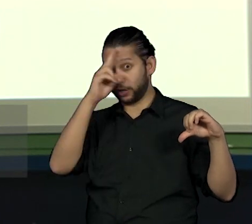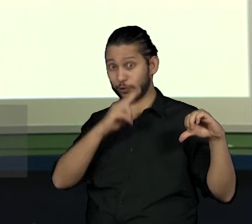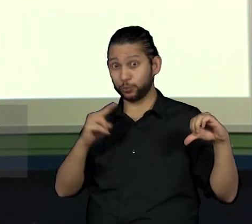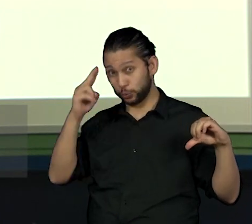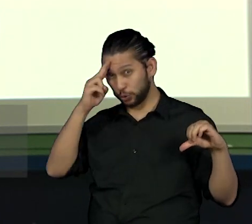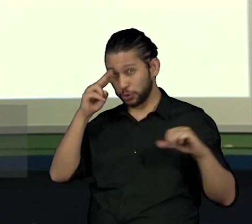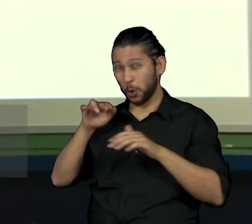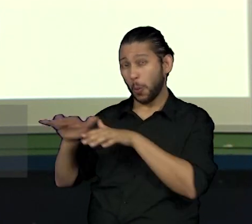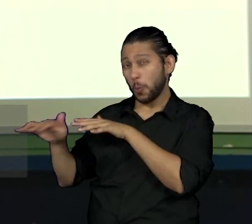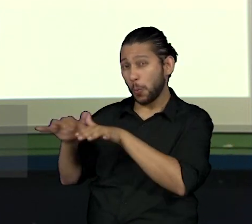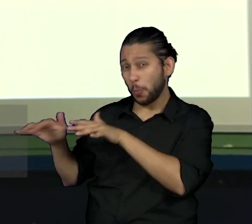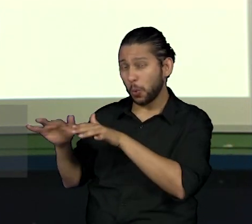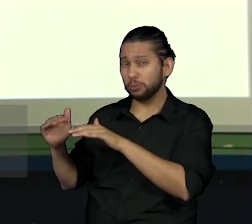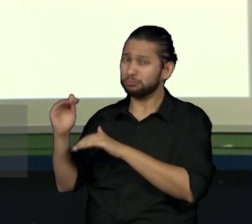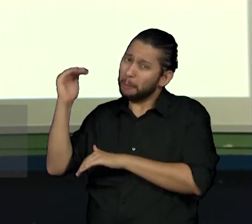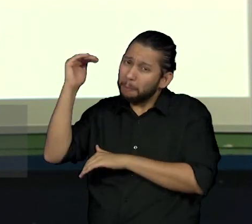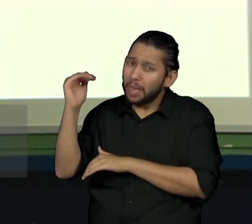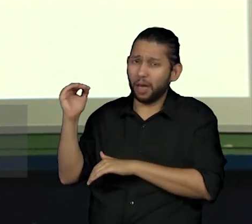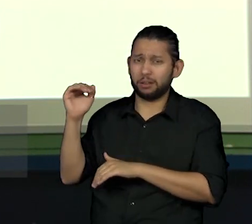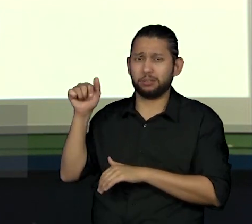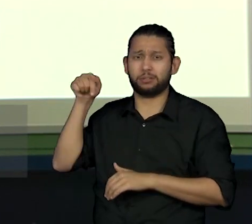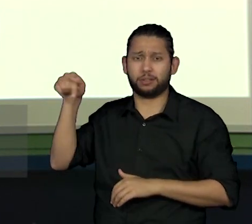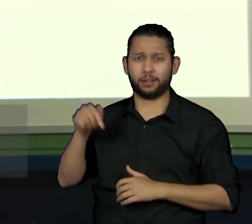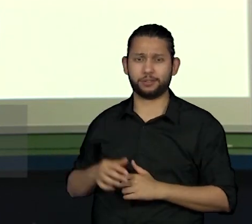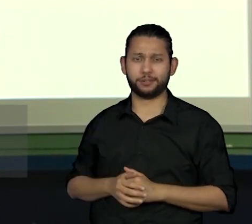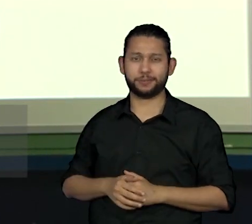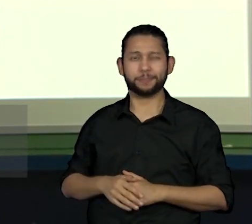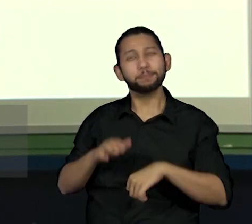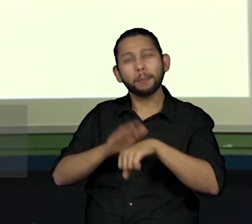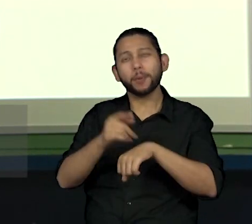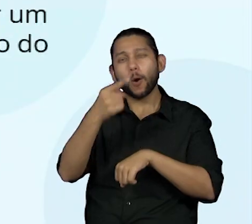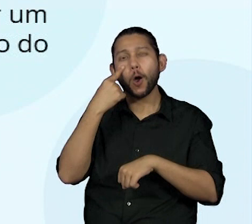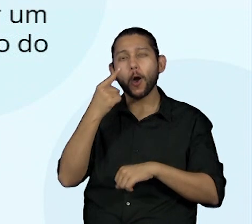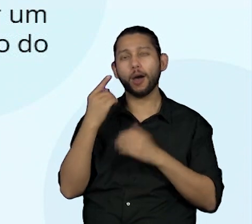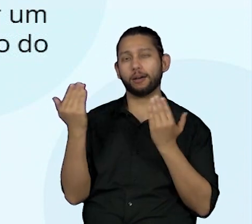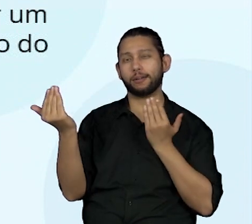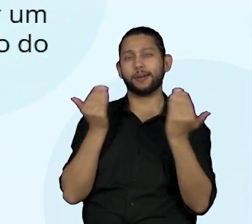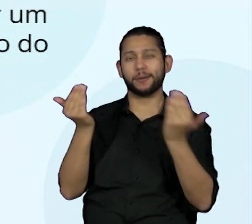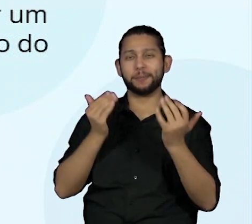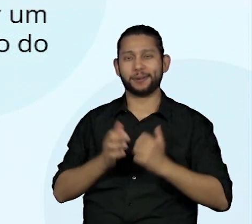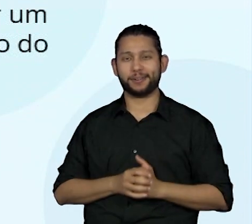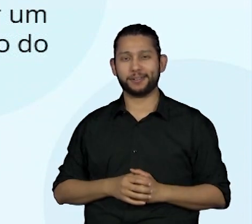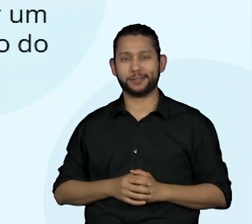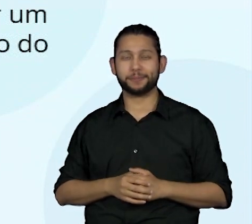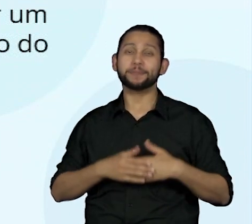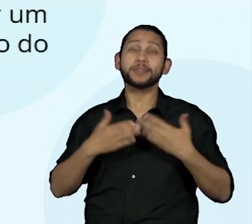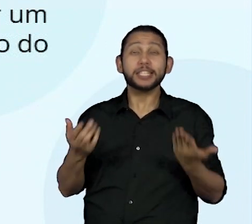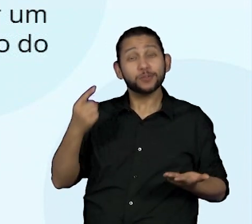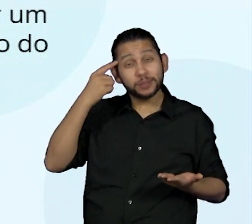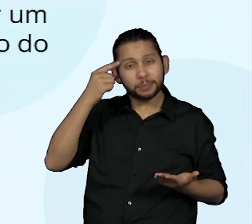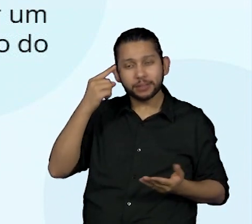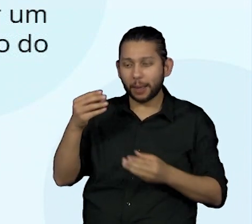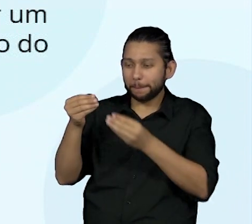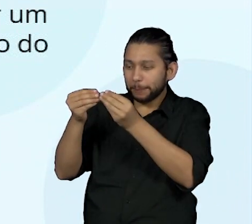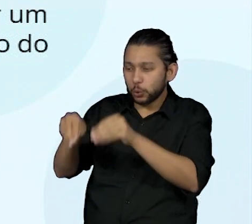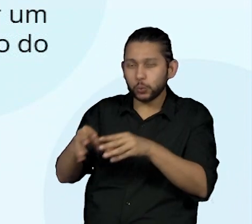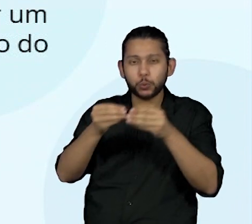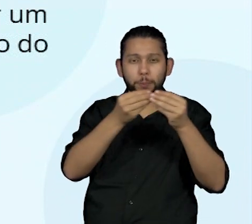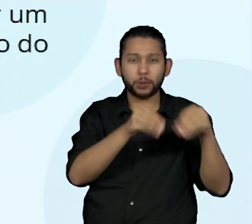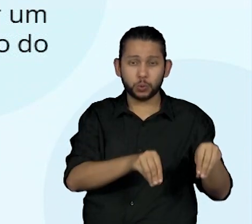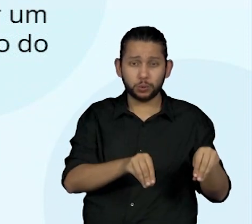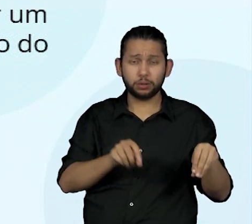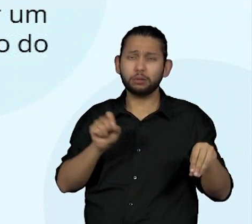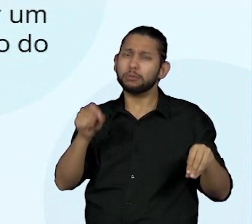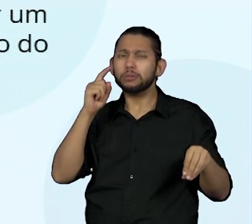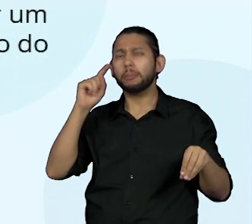Analise os dados dos 2 países citados, Chile e o Haiti, em relação aos prejuízos ocasionados pelos